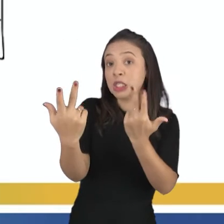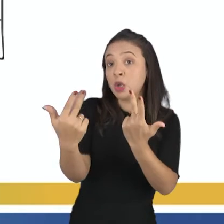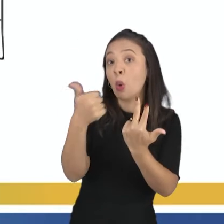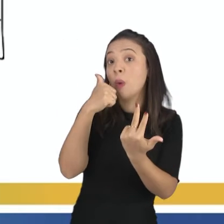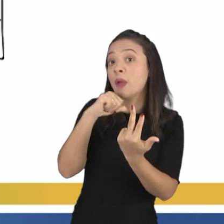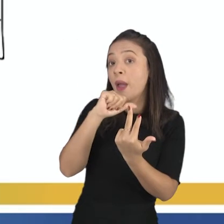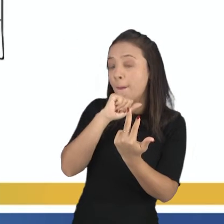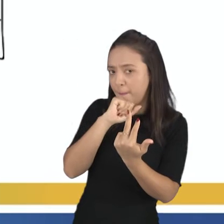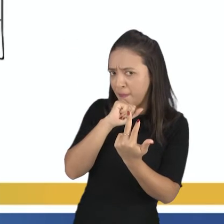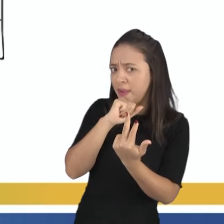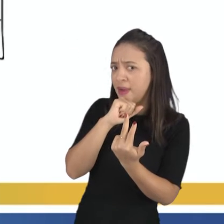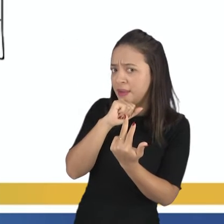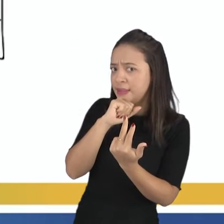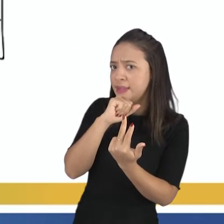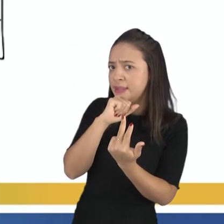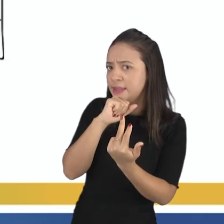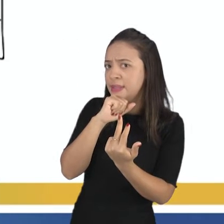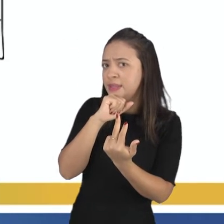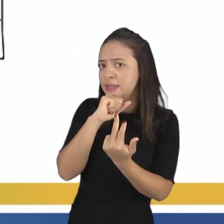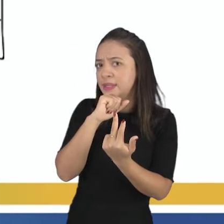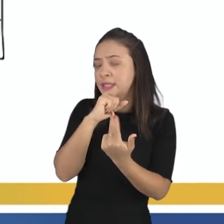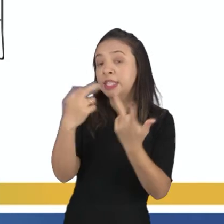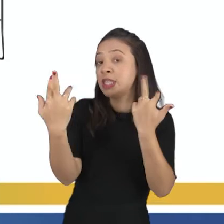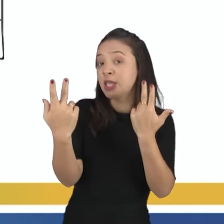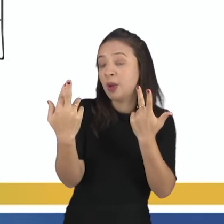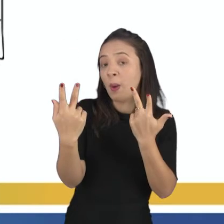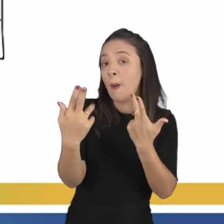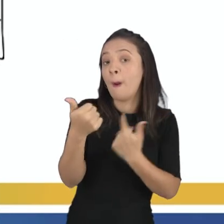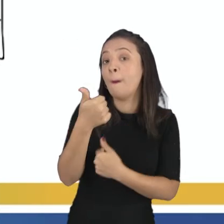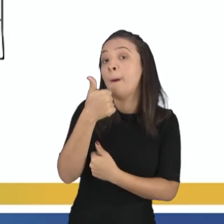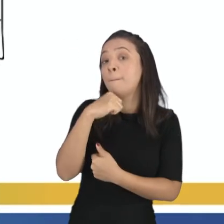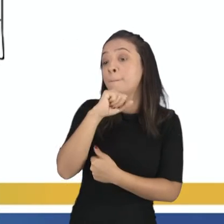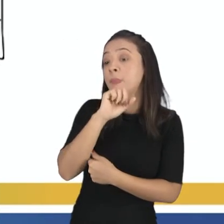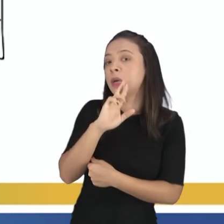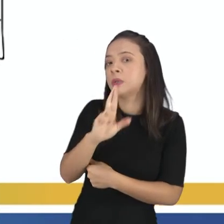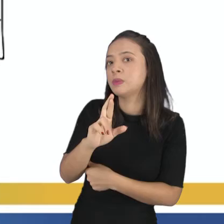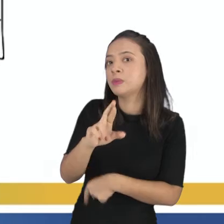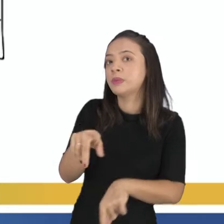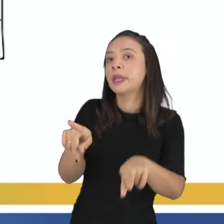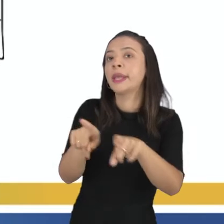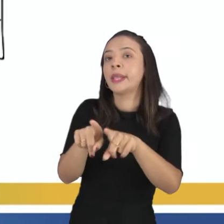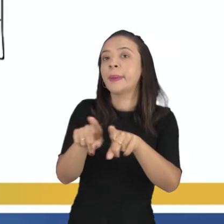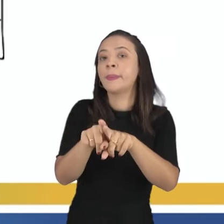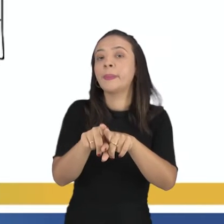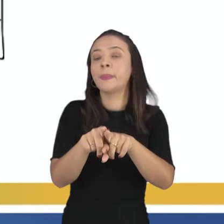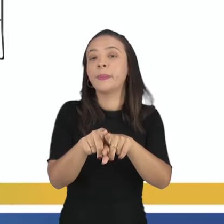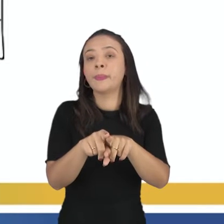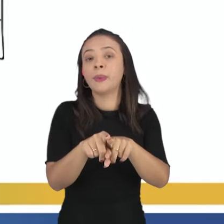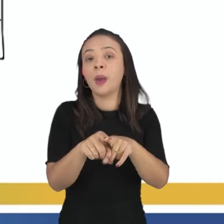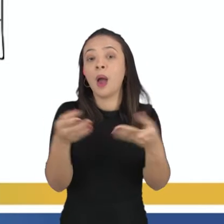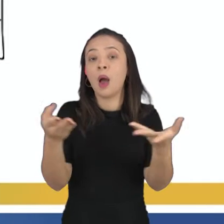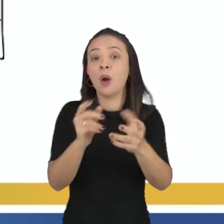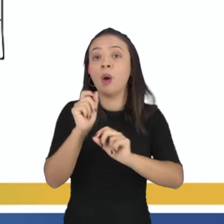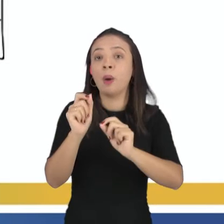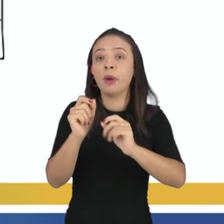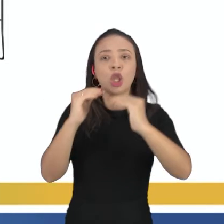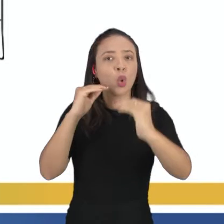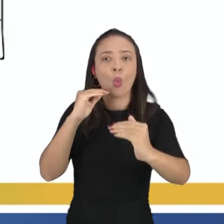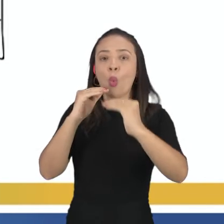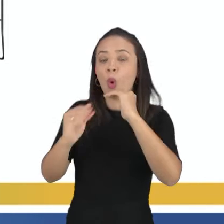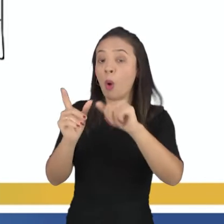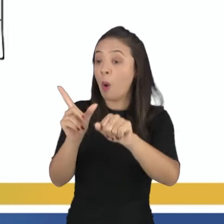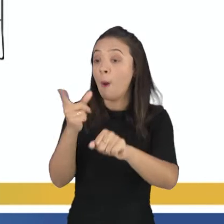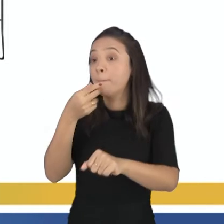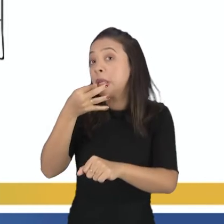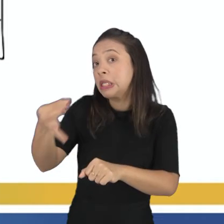mãe dele, a mesma resposta, que ao mesmo tempo a pergunta primeira que ele fez, para contestar aquilo que a